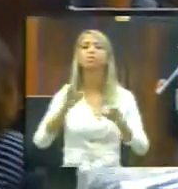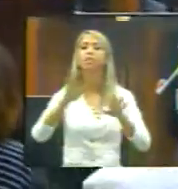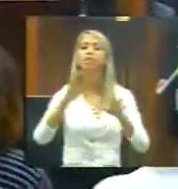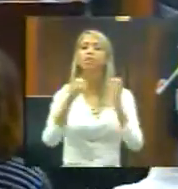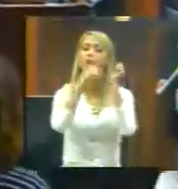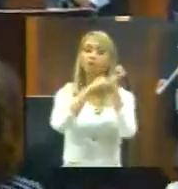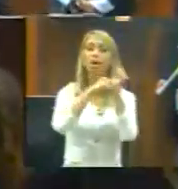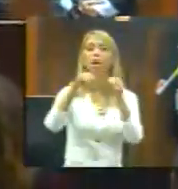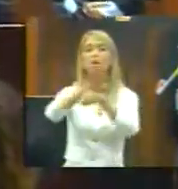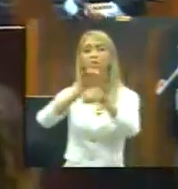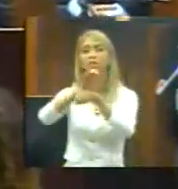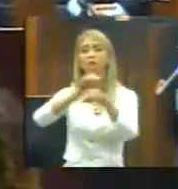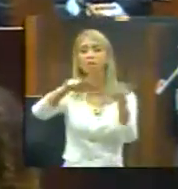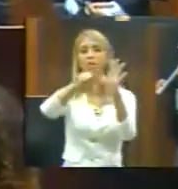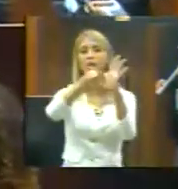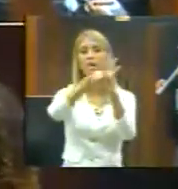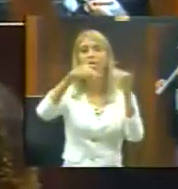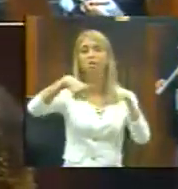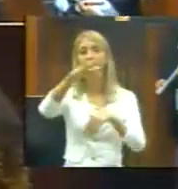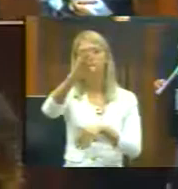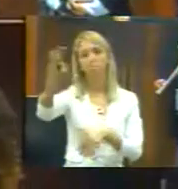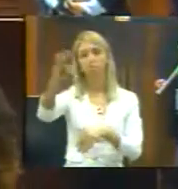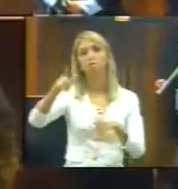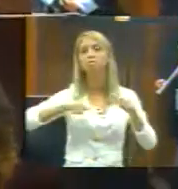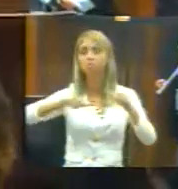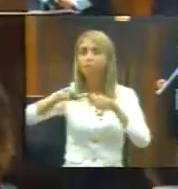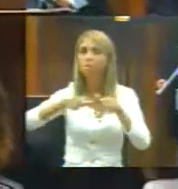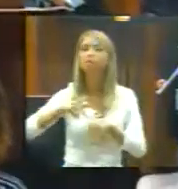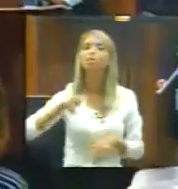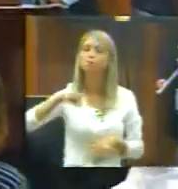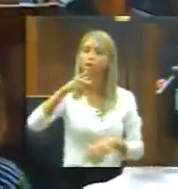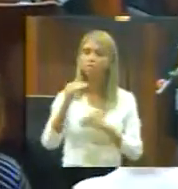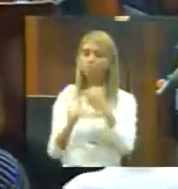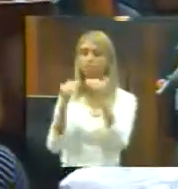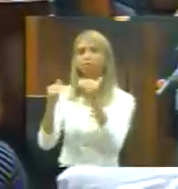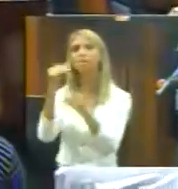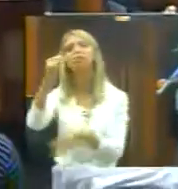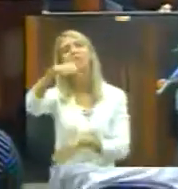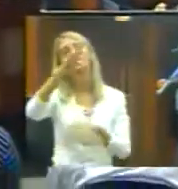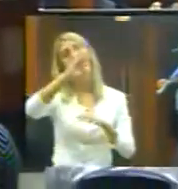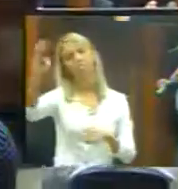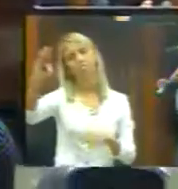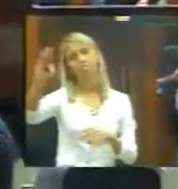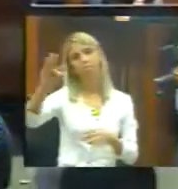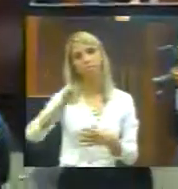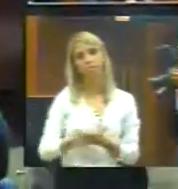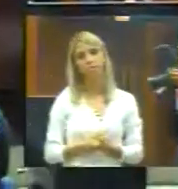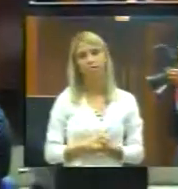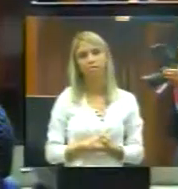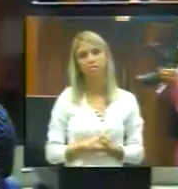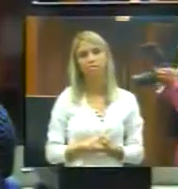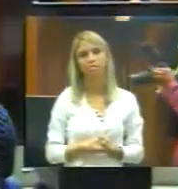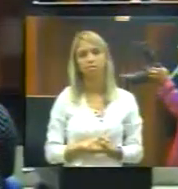Constituição e a Lei Orgânica Municipal, trabalhando pelo engrandecimento do município.